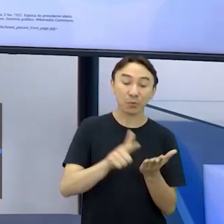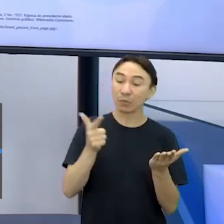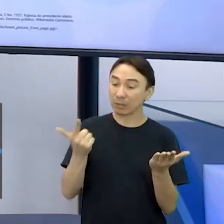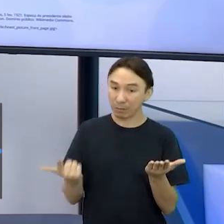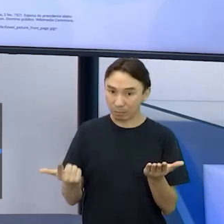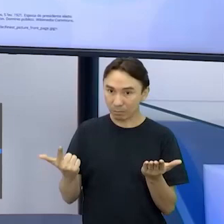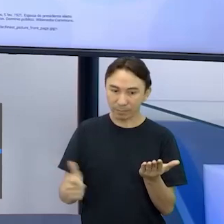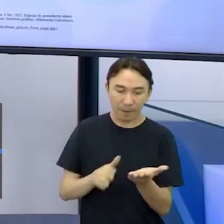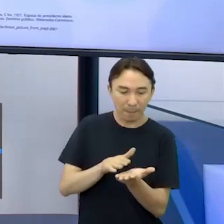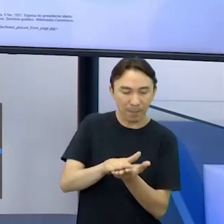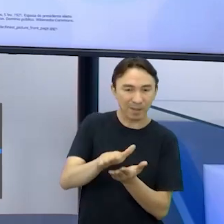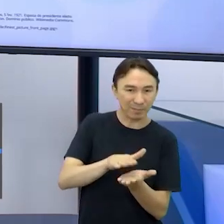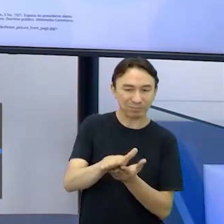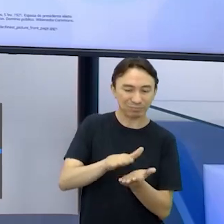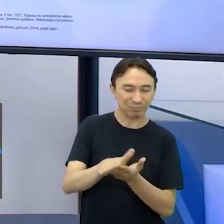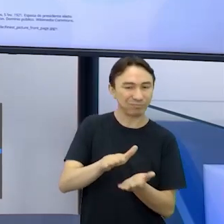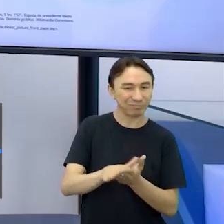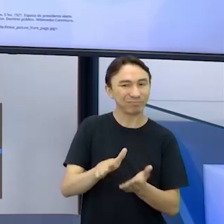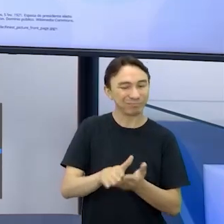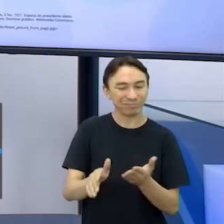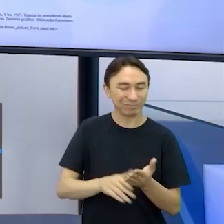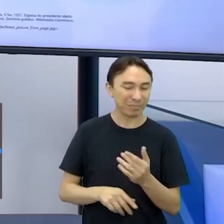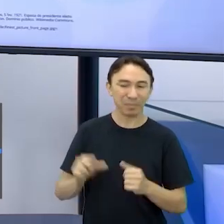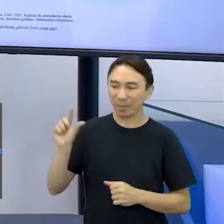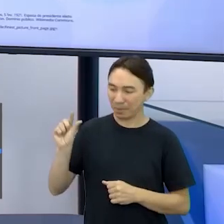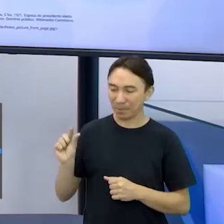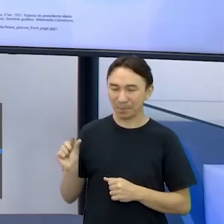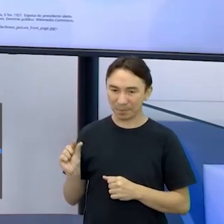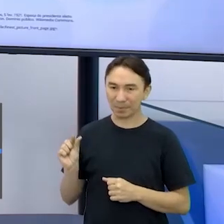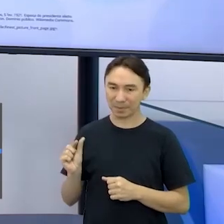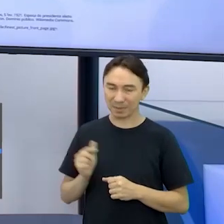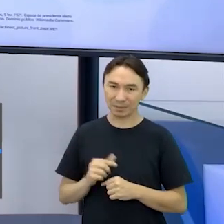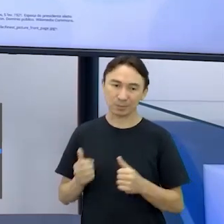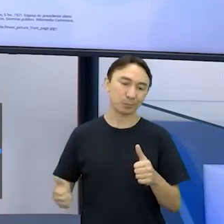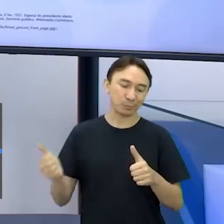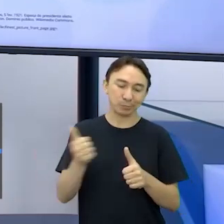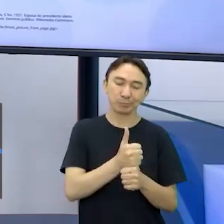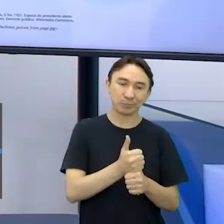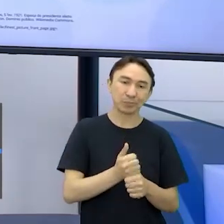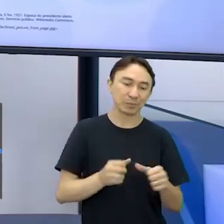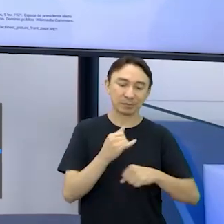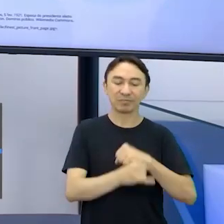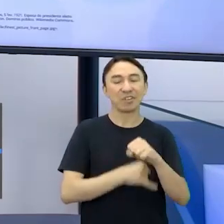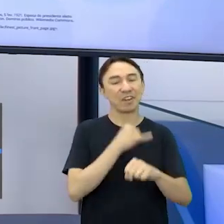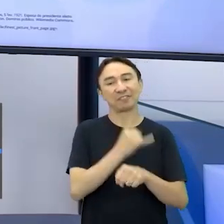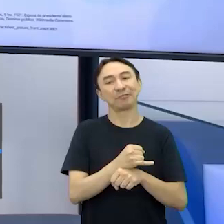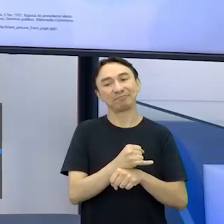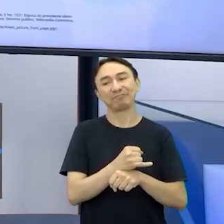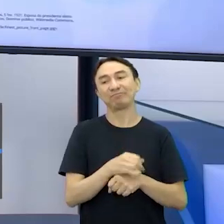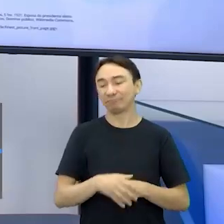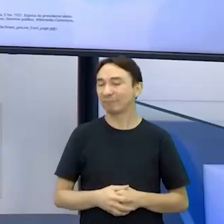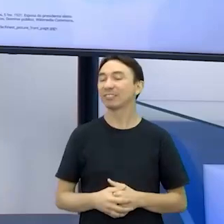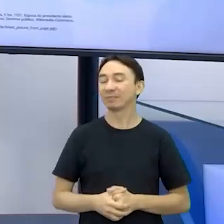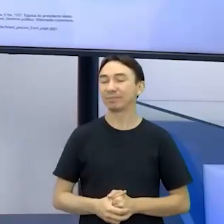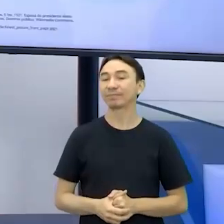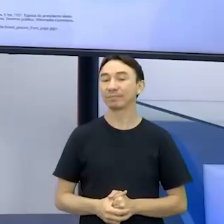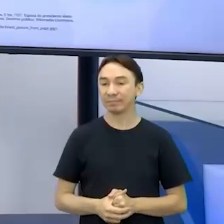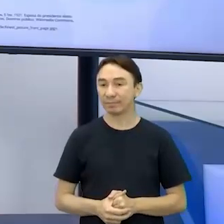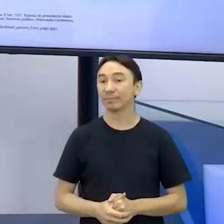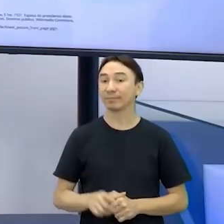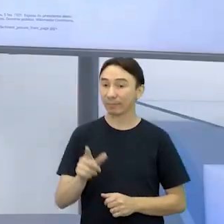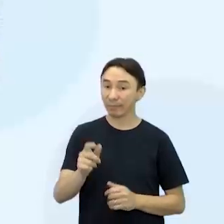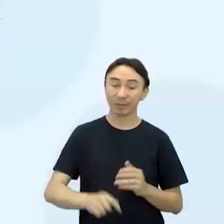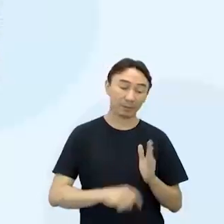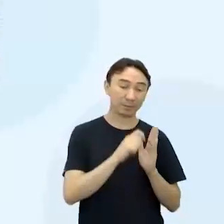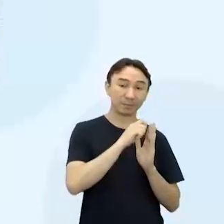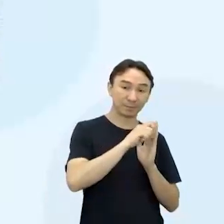sendo substituídos pelos jornais na internet, né? Os canais de notícia, tal, tudo isso. Certo? Então, anota aí,